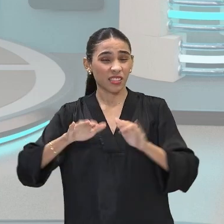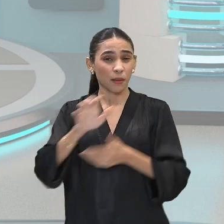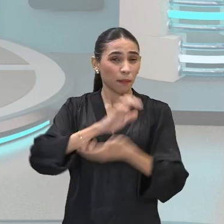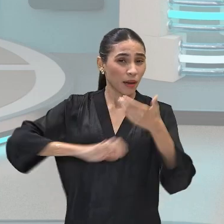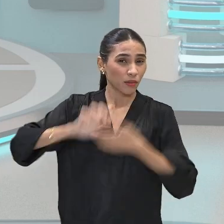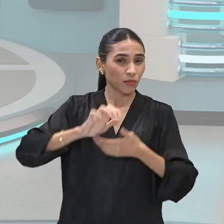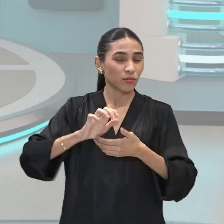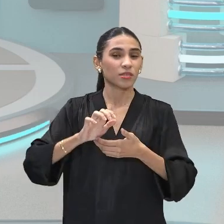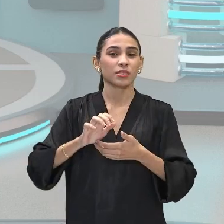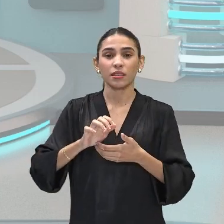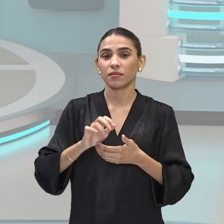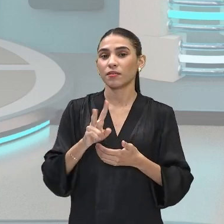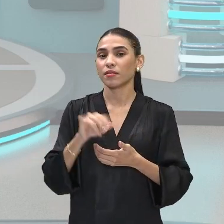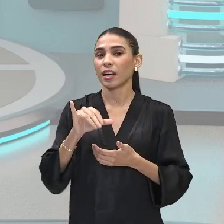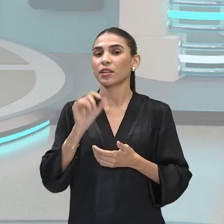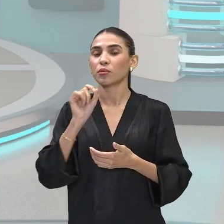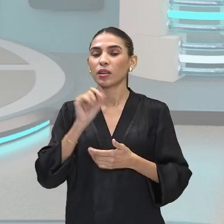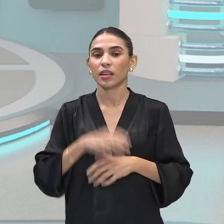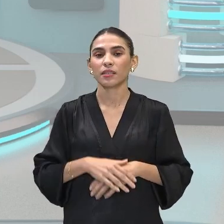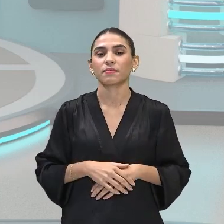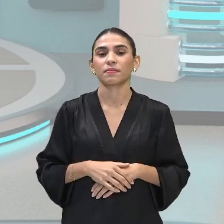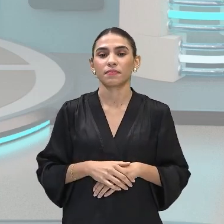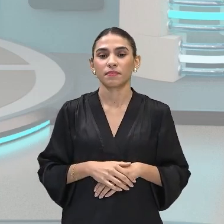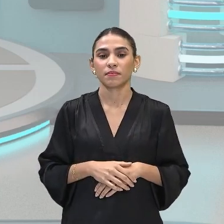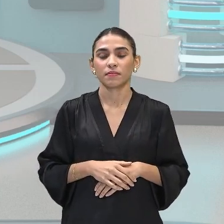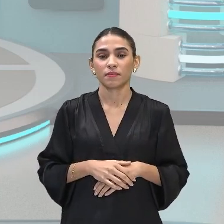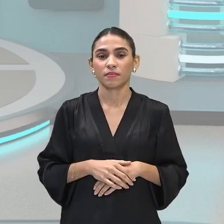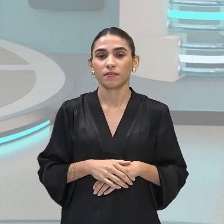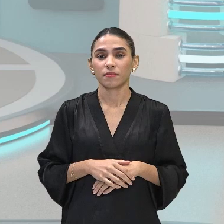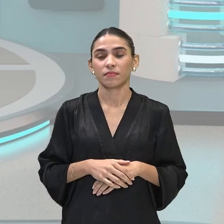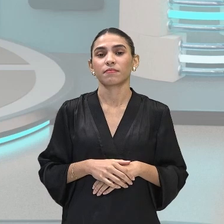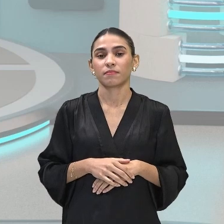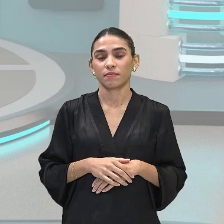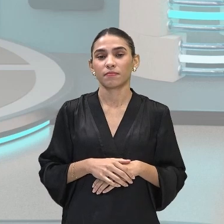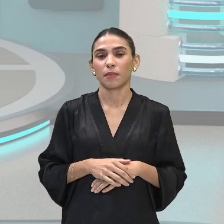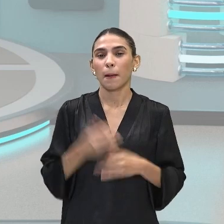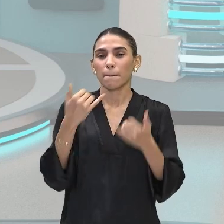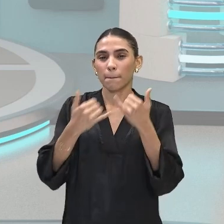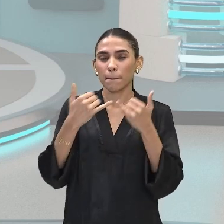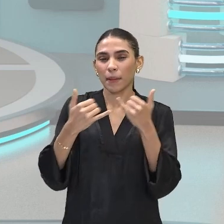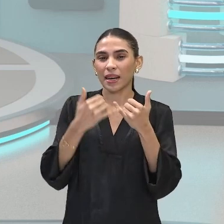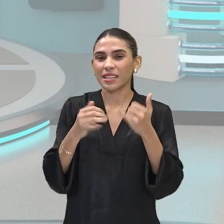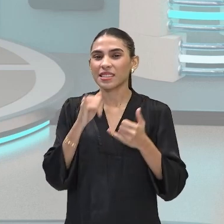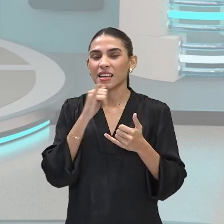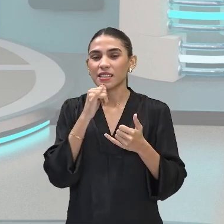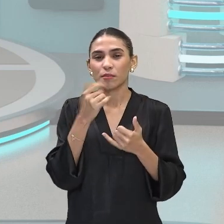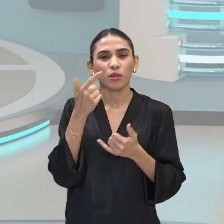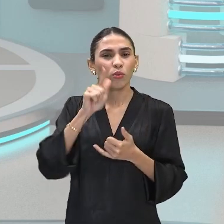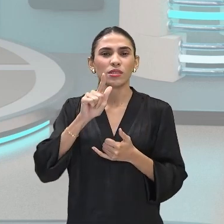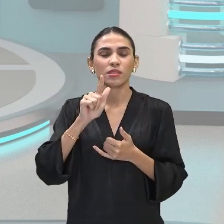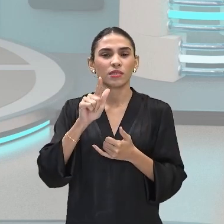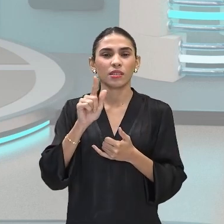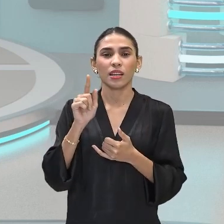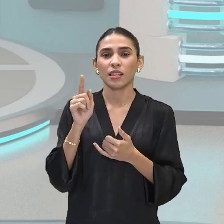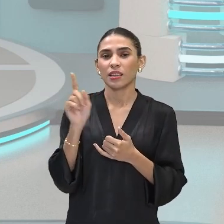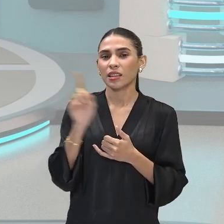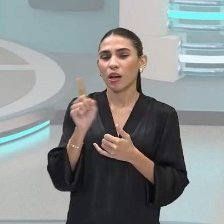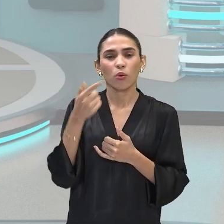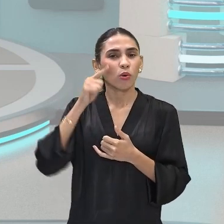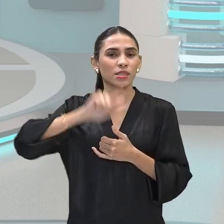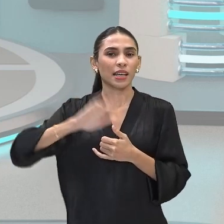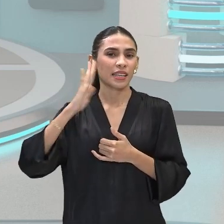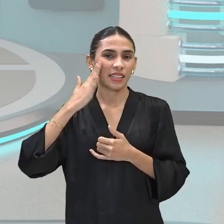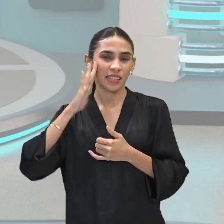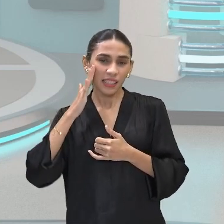que às vezes nos faz não compreender, não enxergar aquilo que talvez está diante